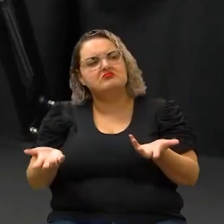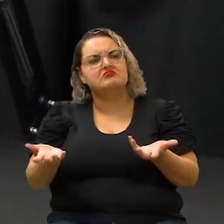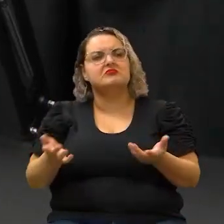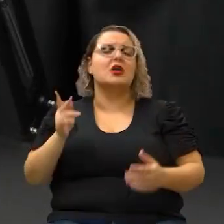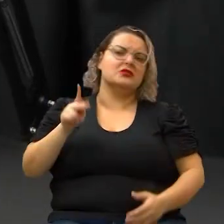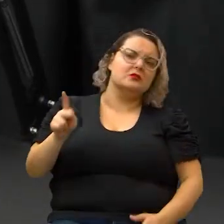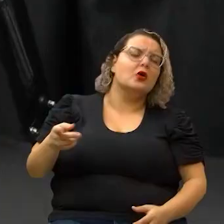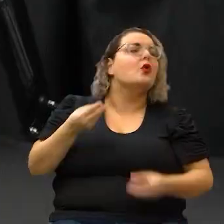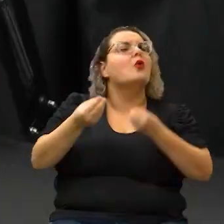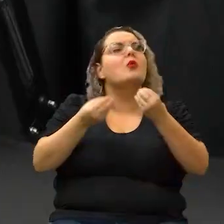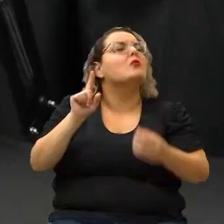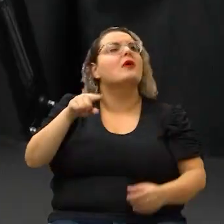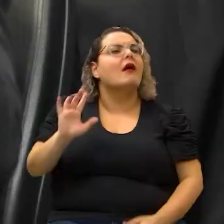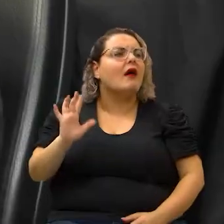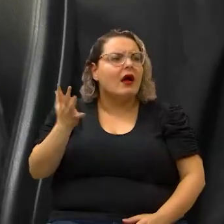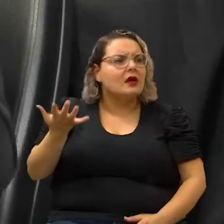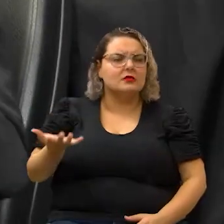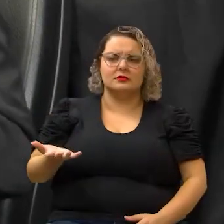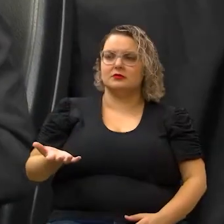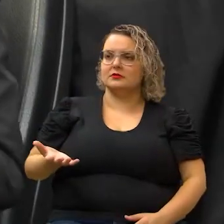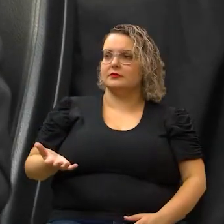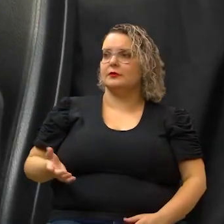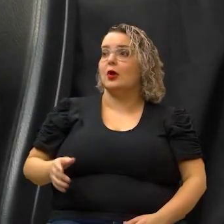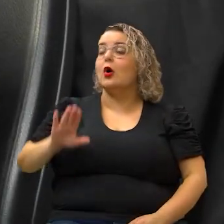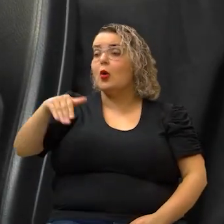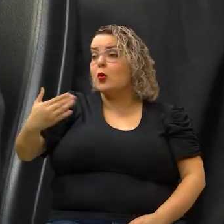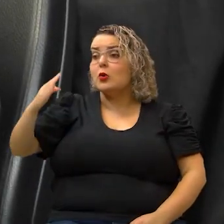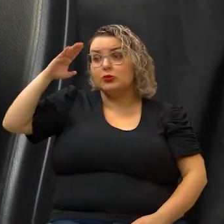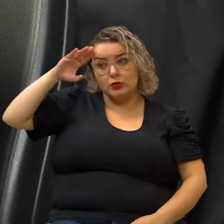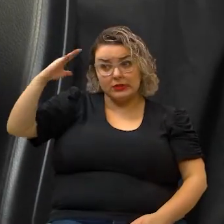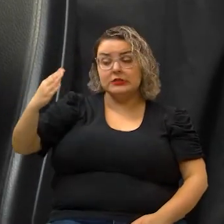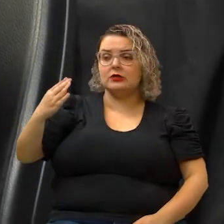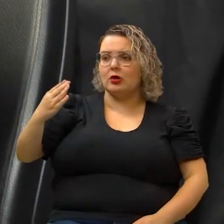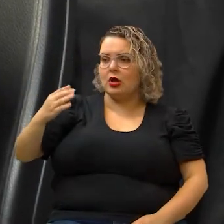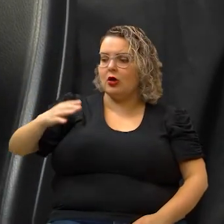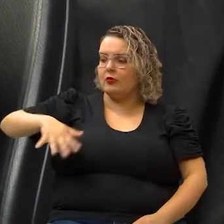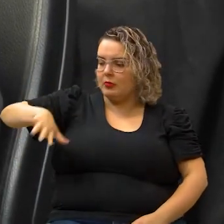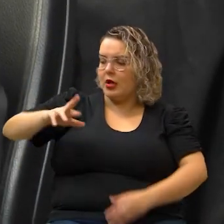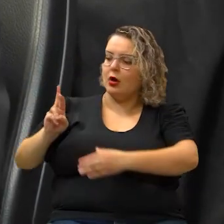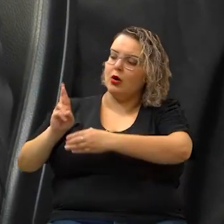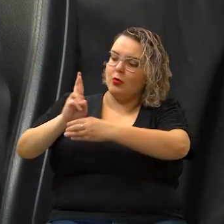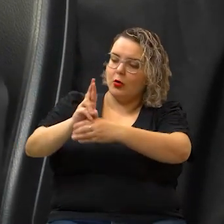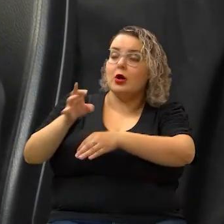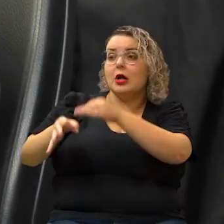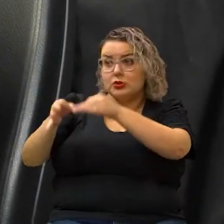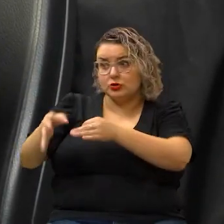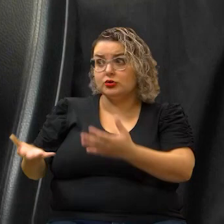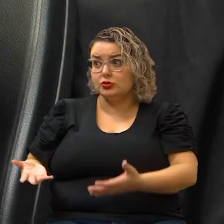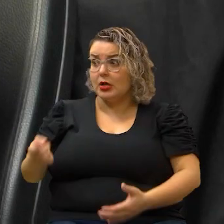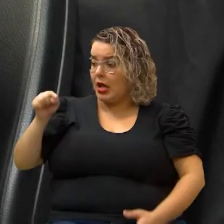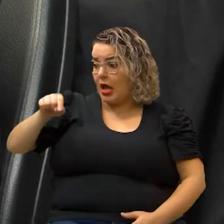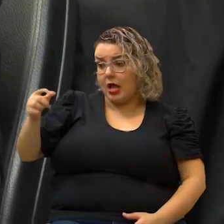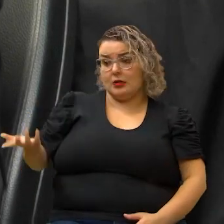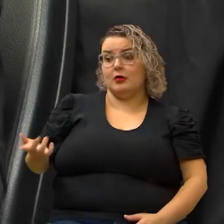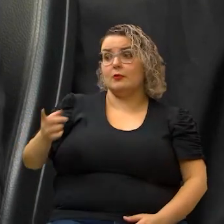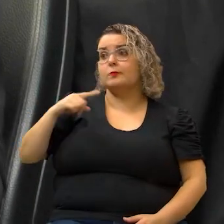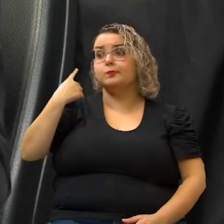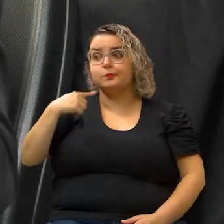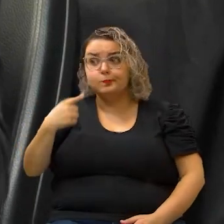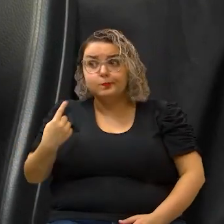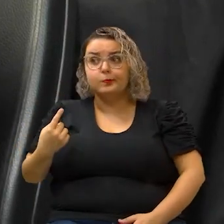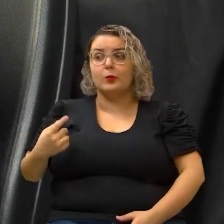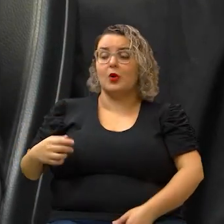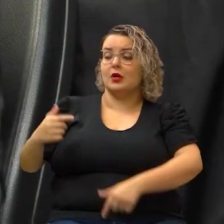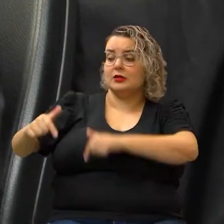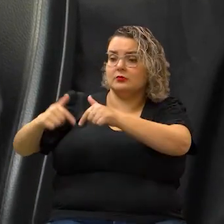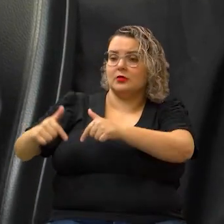ser professor. Como foi isso? Então, porque quando eu saí do Exército, eu fui para a Procuradoria Jurídica. E lá são os advogados que trabalham. Então,